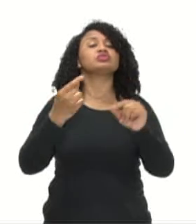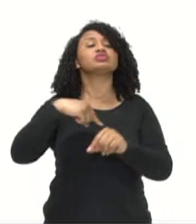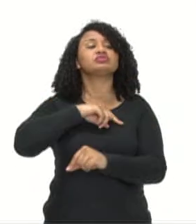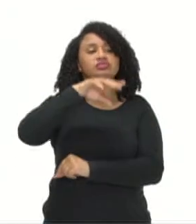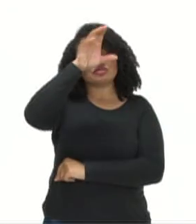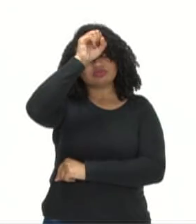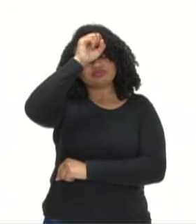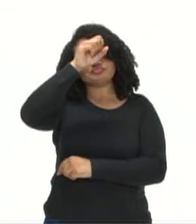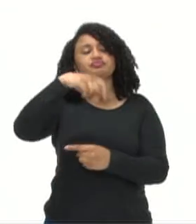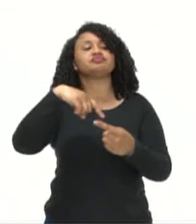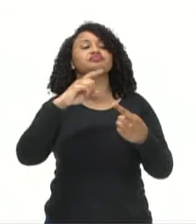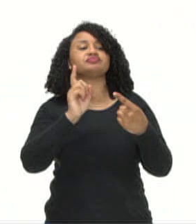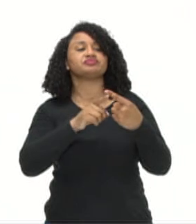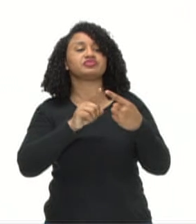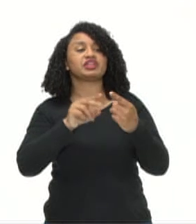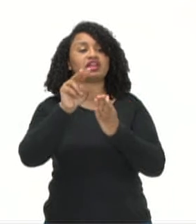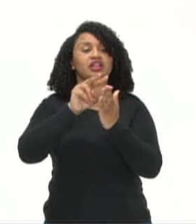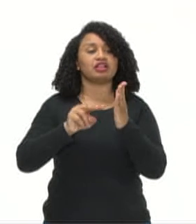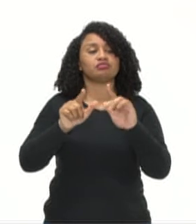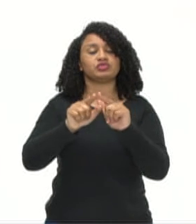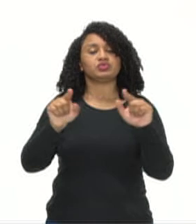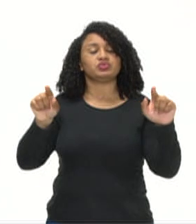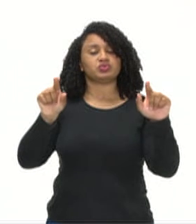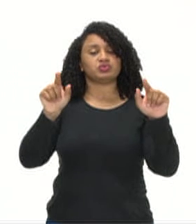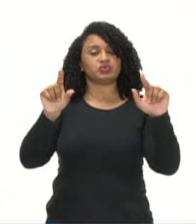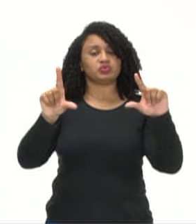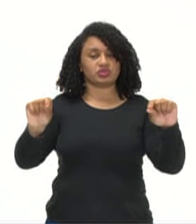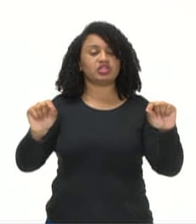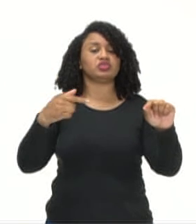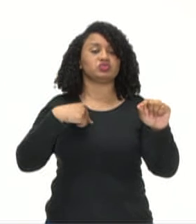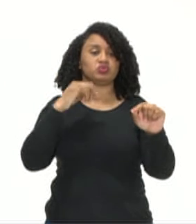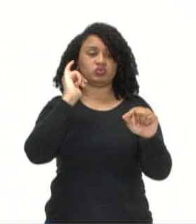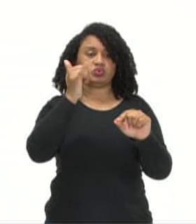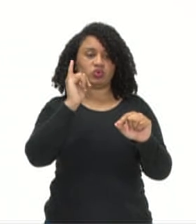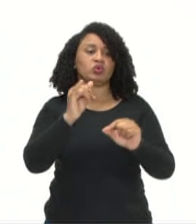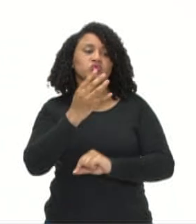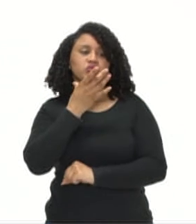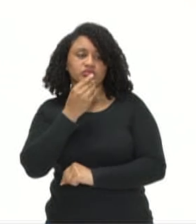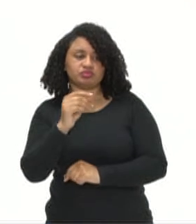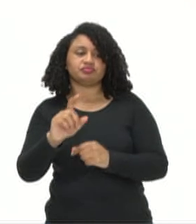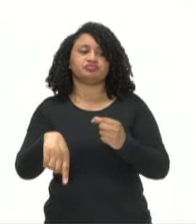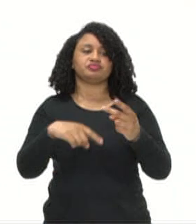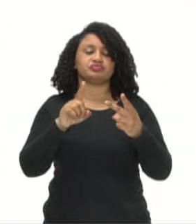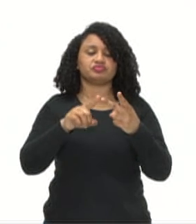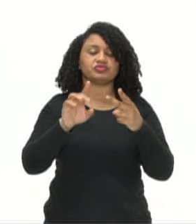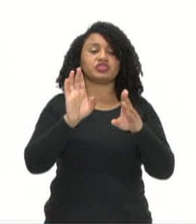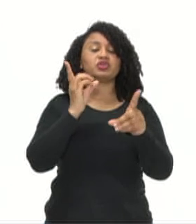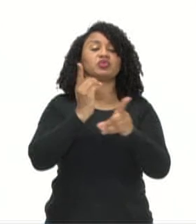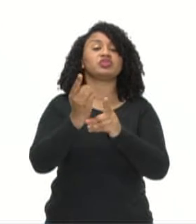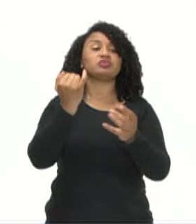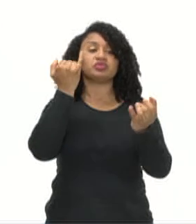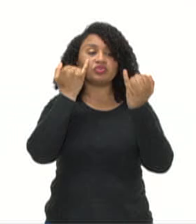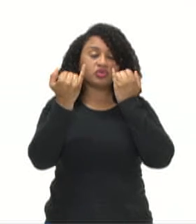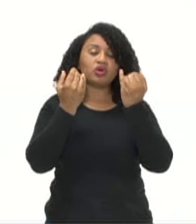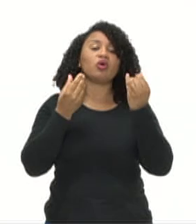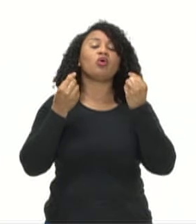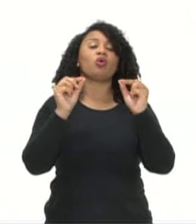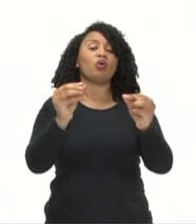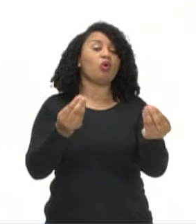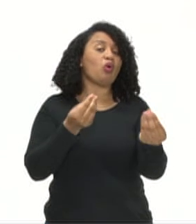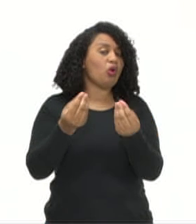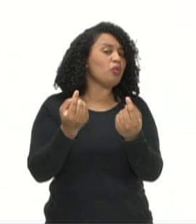um trecho do conto Uns Braços, de Machado de Assis. Localizamos informações de que tipo? As